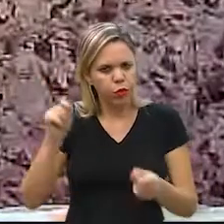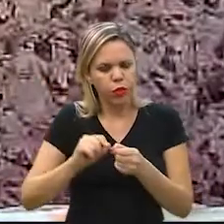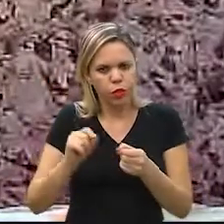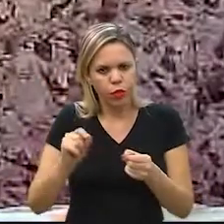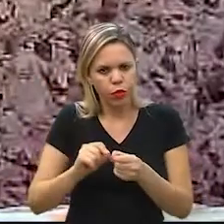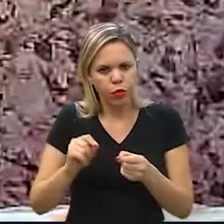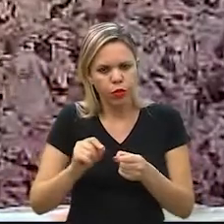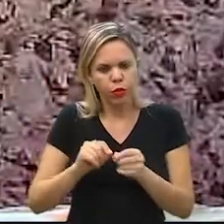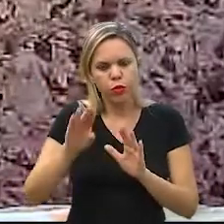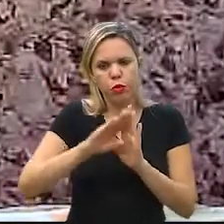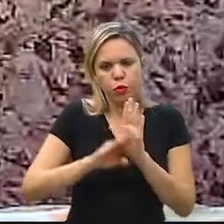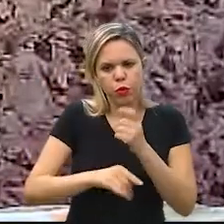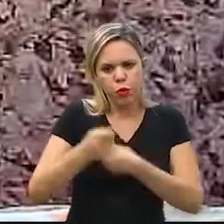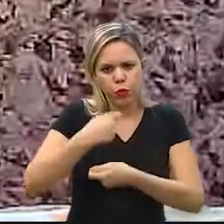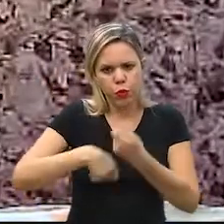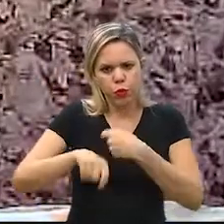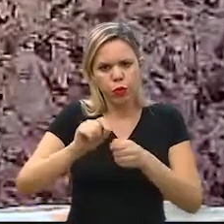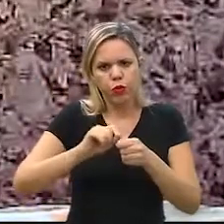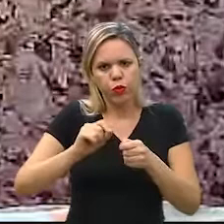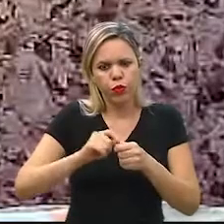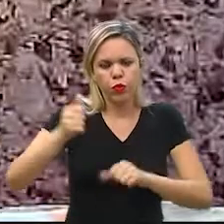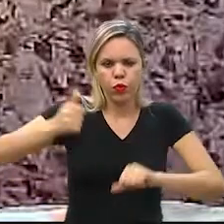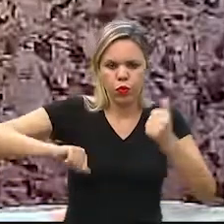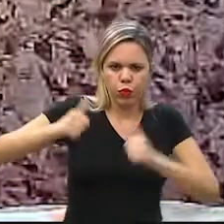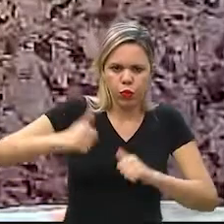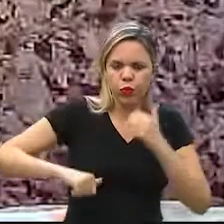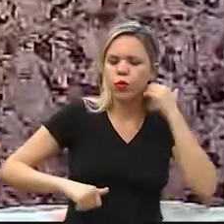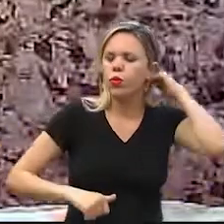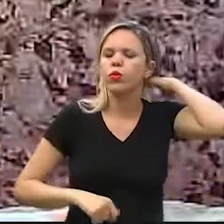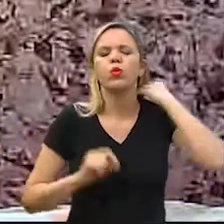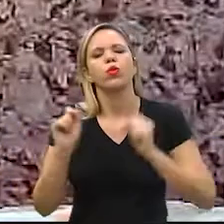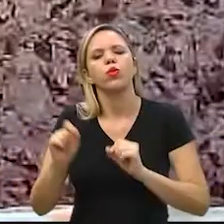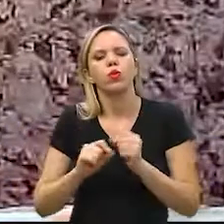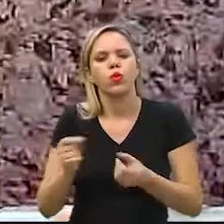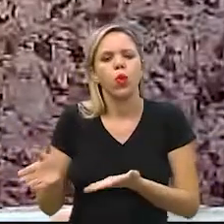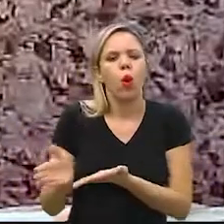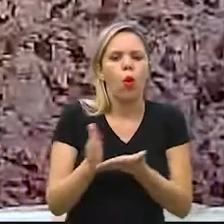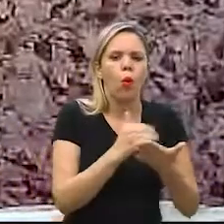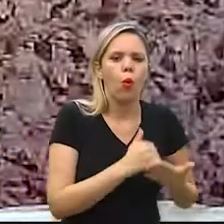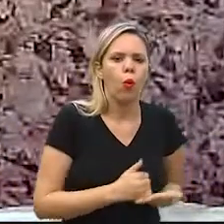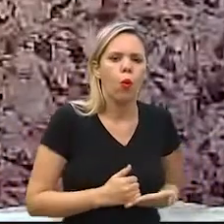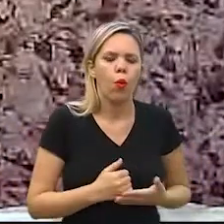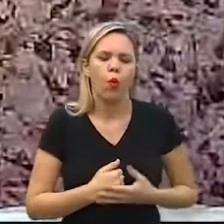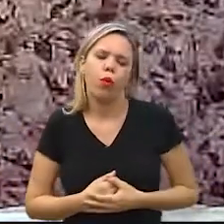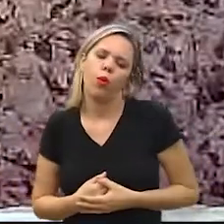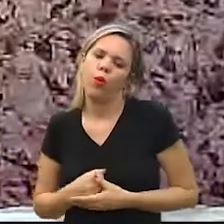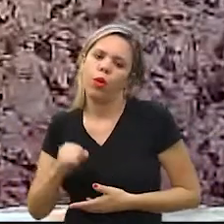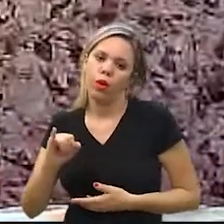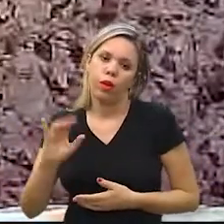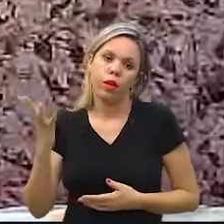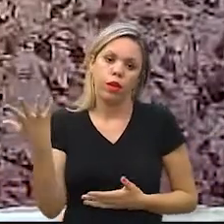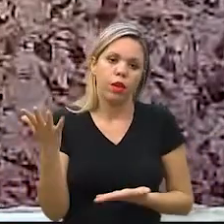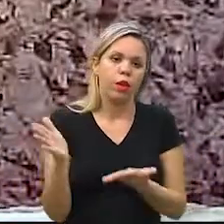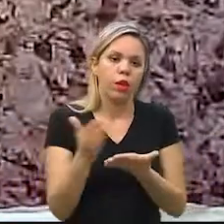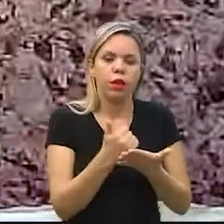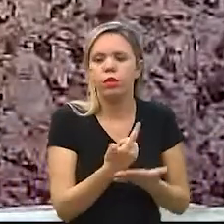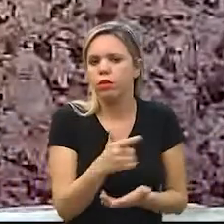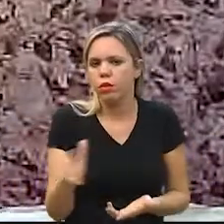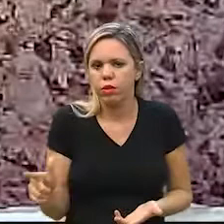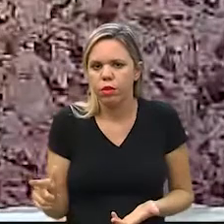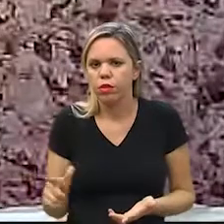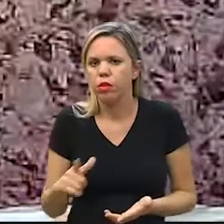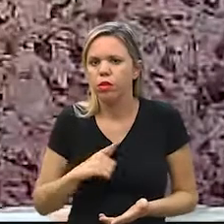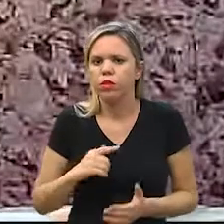uma reprogramação, tem que fazer uma avaliação do que está sendo arrecadado. E se a arrecadação não